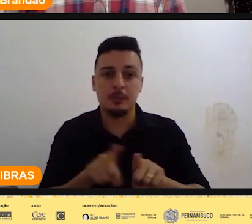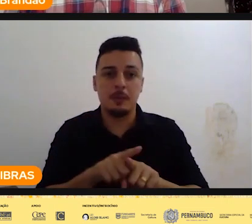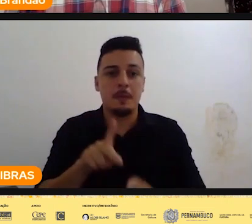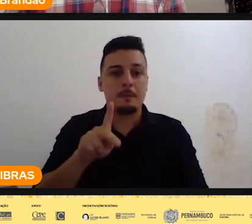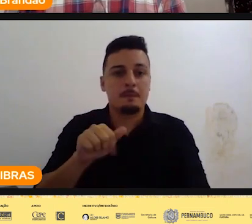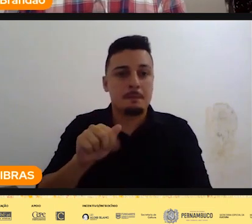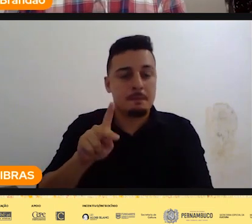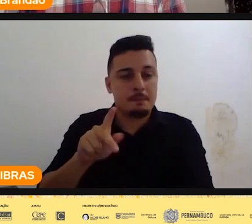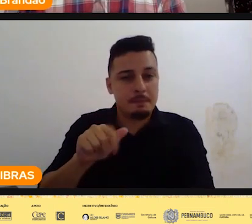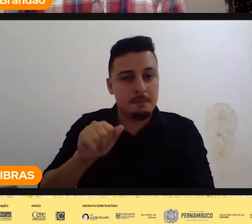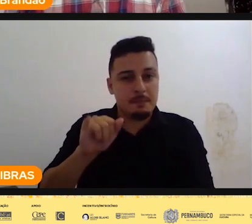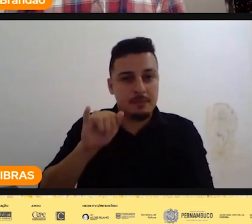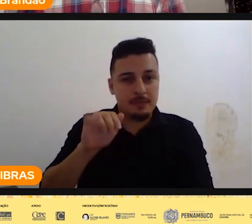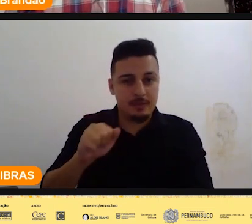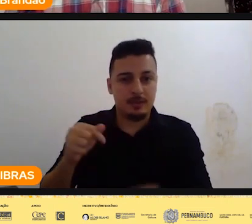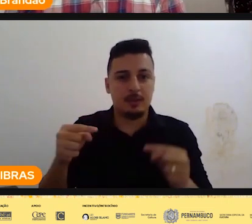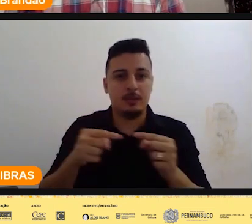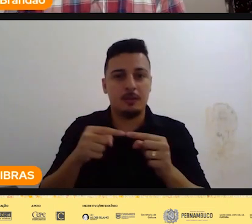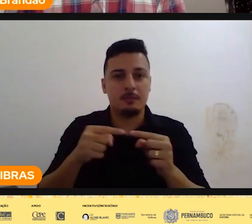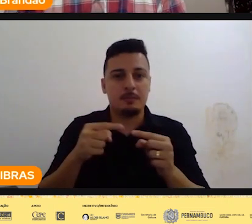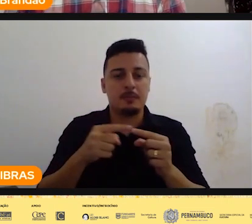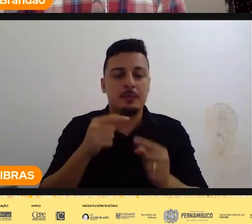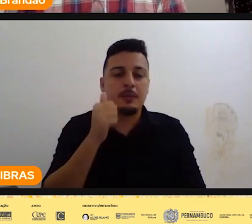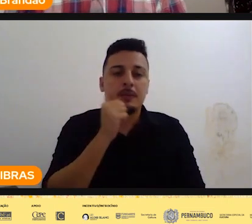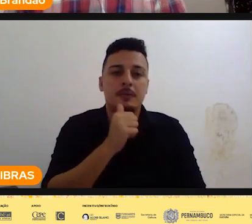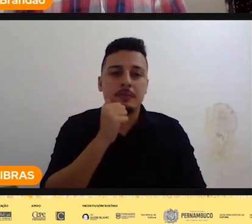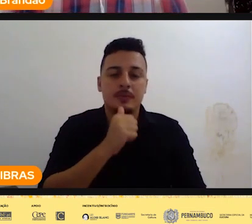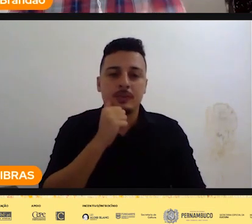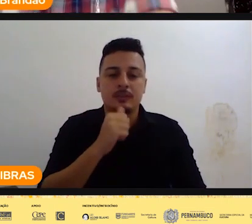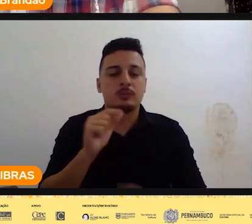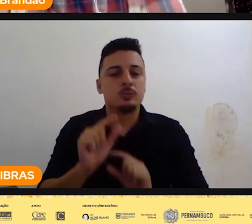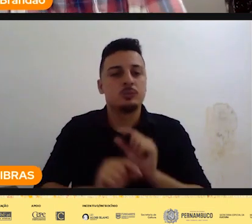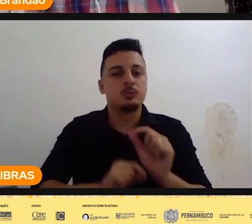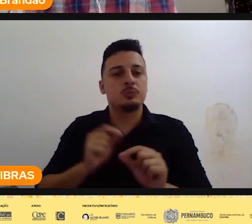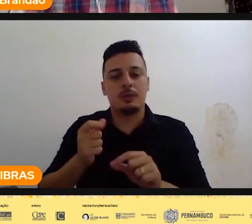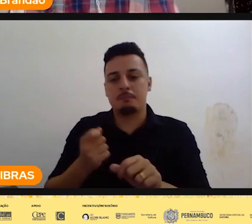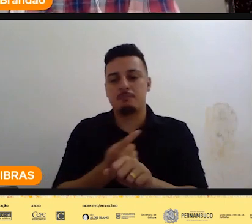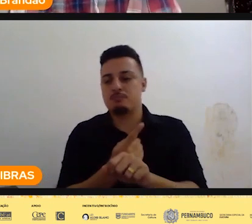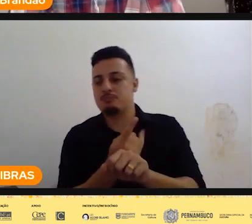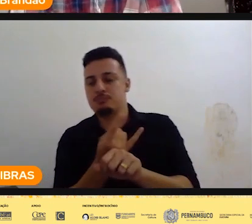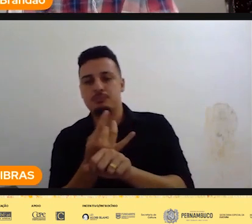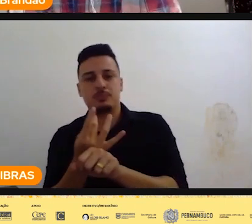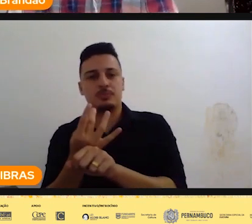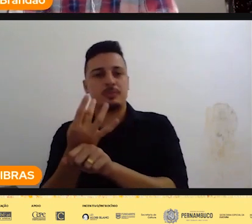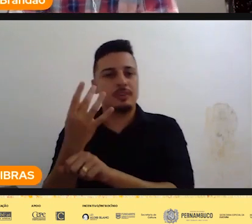de uma heroína, é a história de uma sementinha de mamão que não quer enraizar.